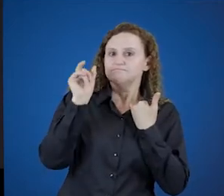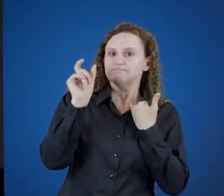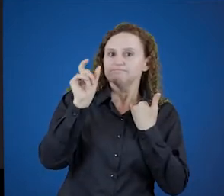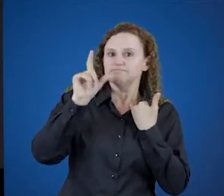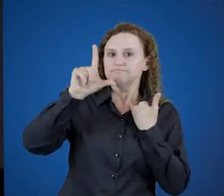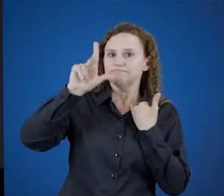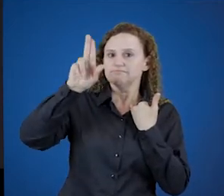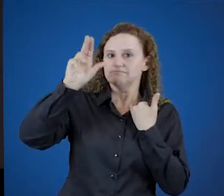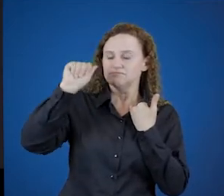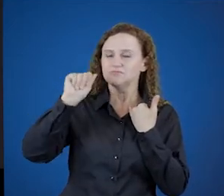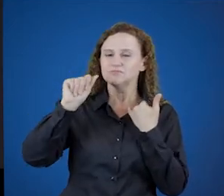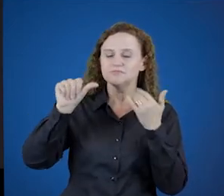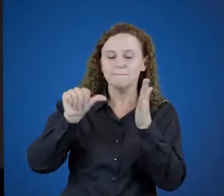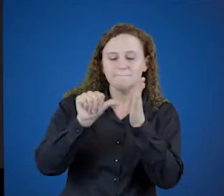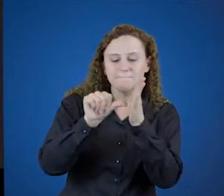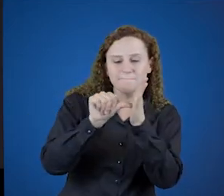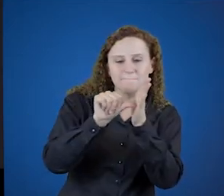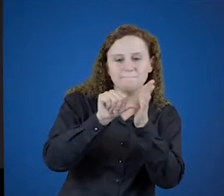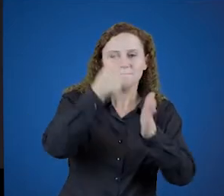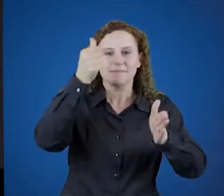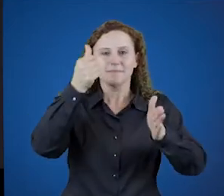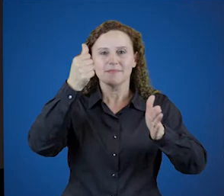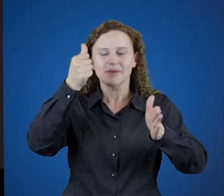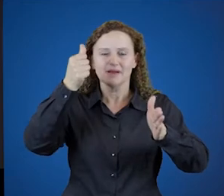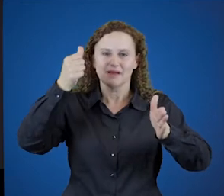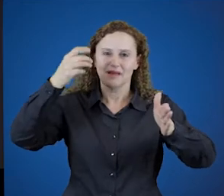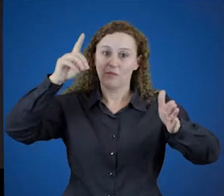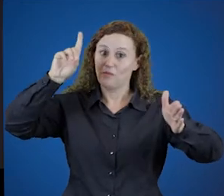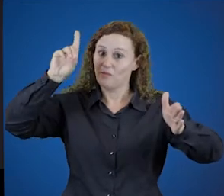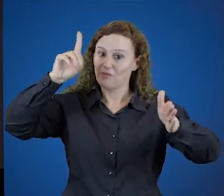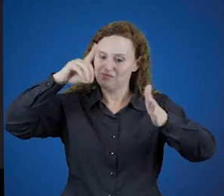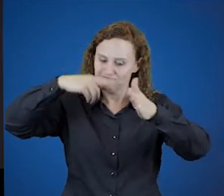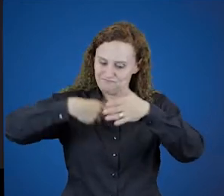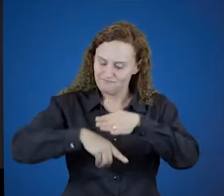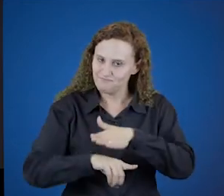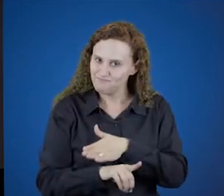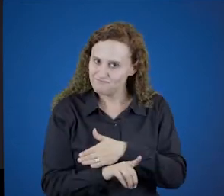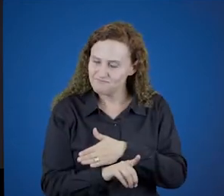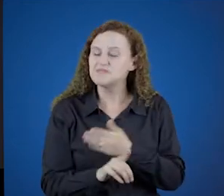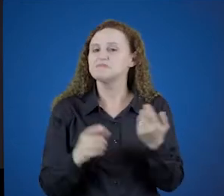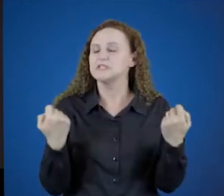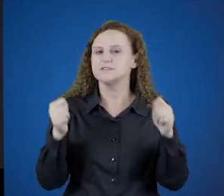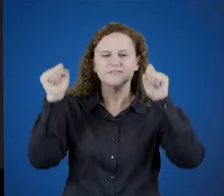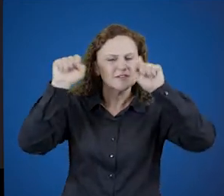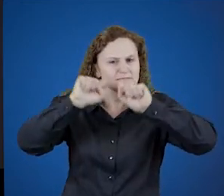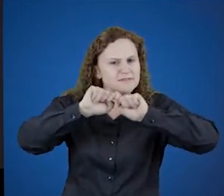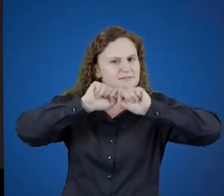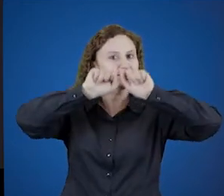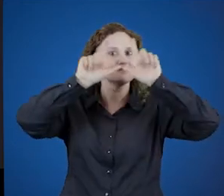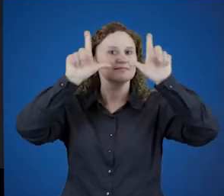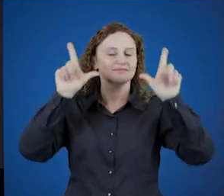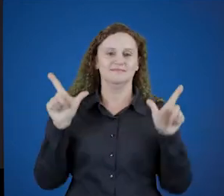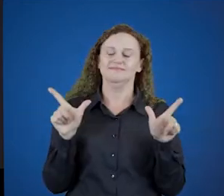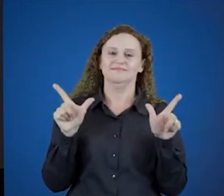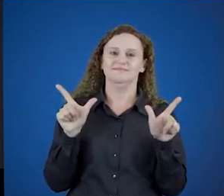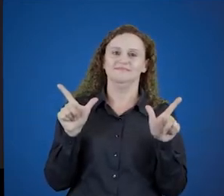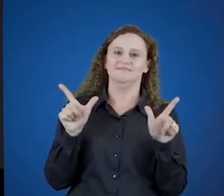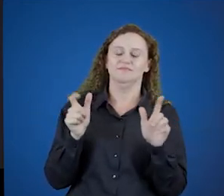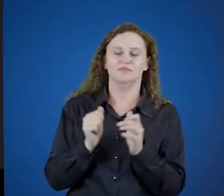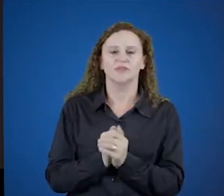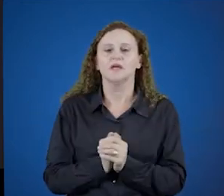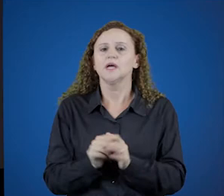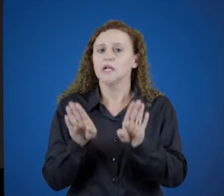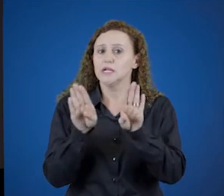lua pertence a primeira declinação E isso tem que ficar bastante Claro na nossa cabeça